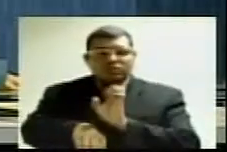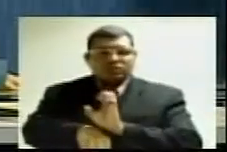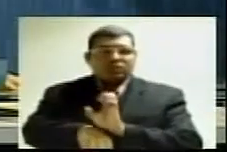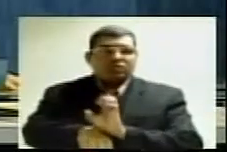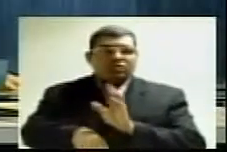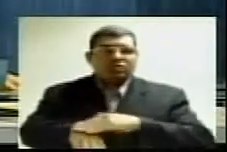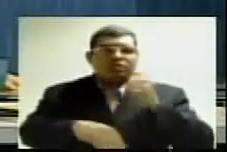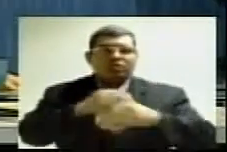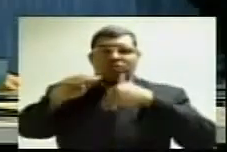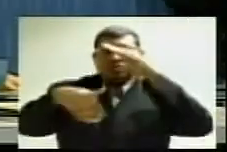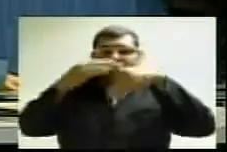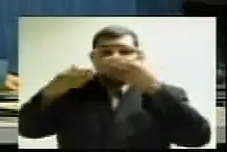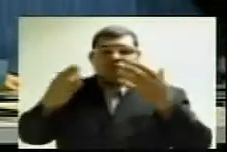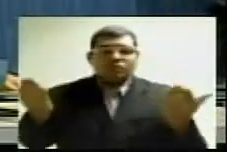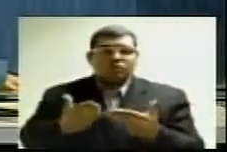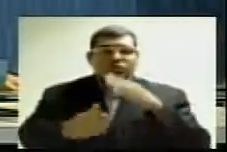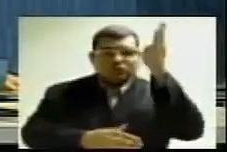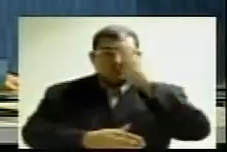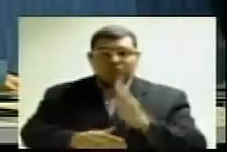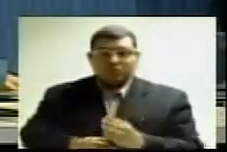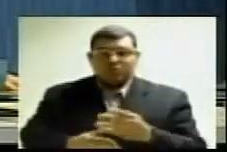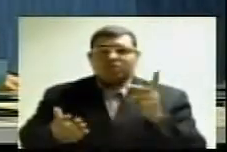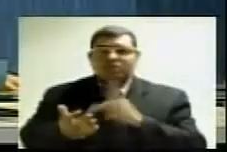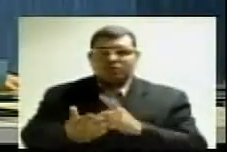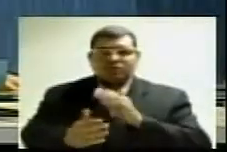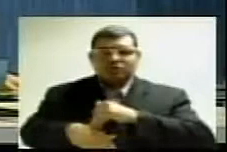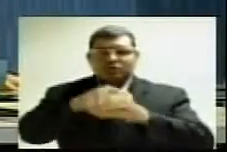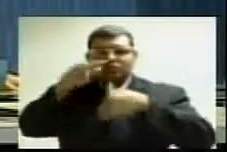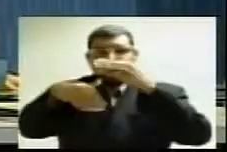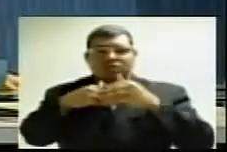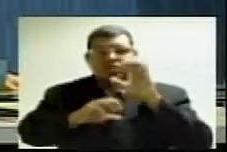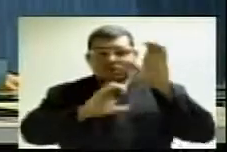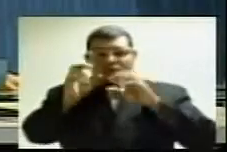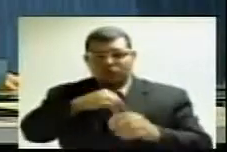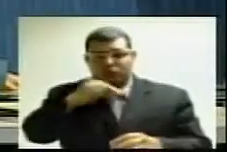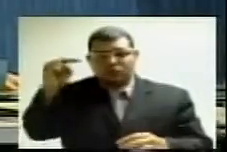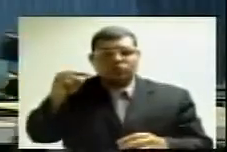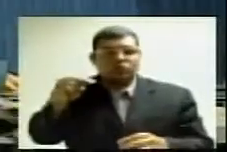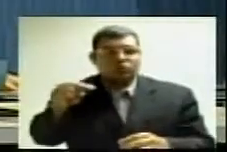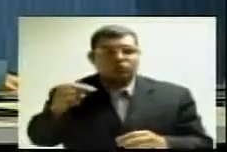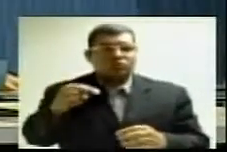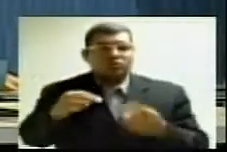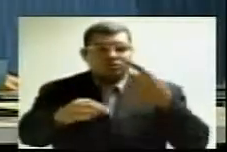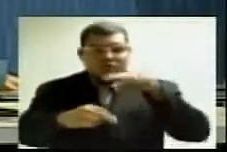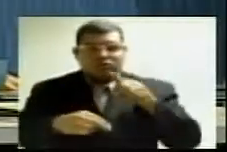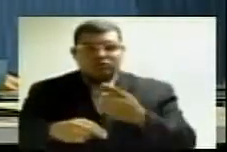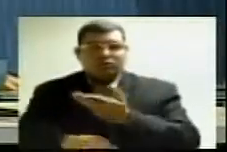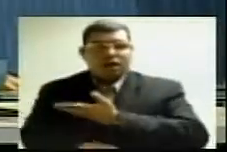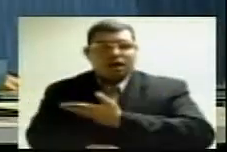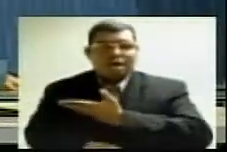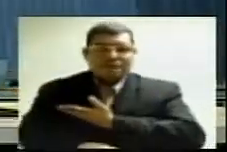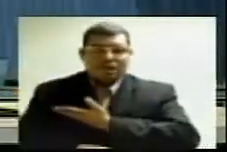estados mais desenvolvidos hoje do país e certamente o mais desenvolvido da região Nordeste, que foi